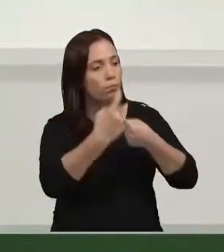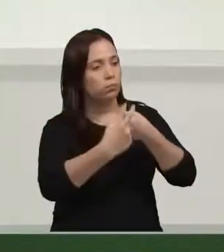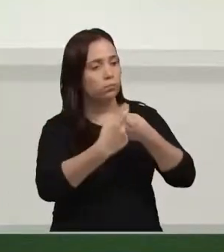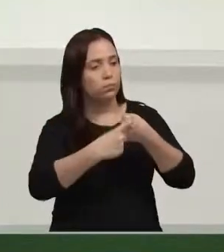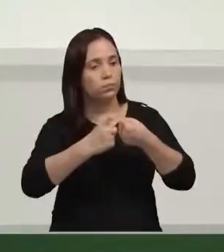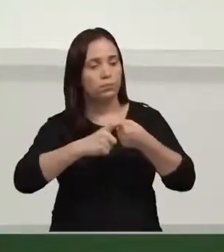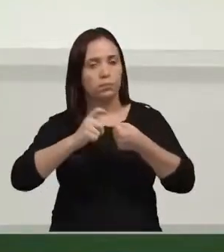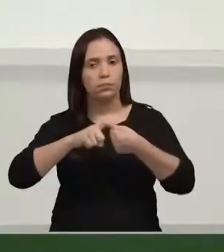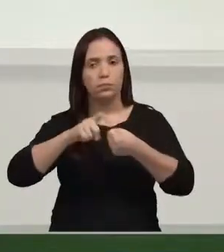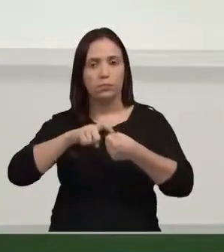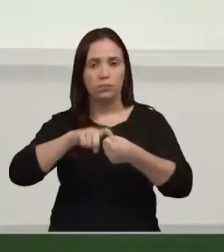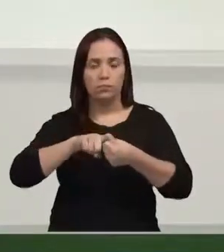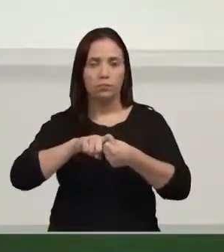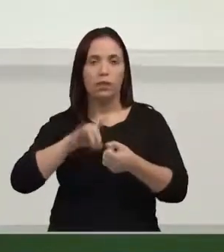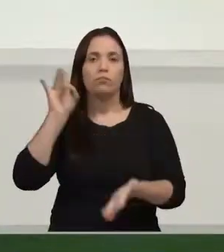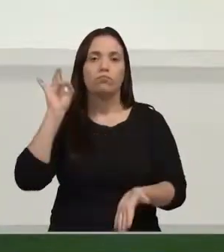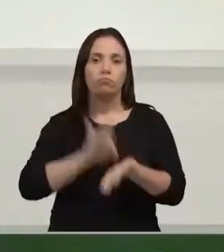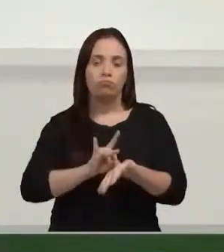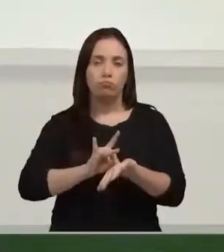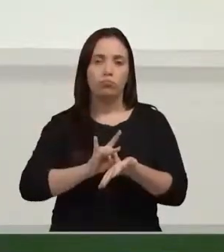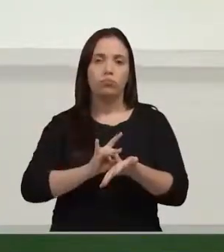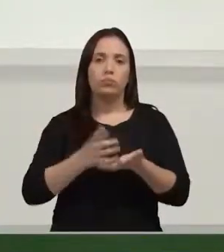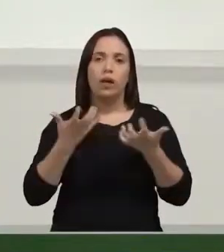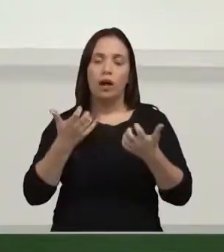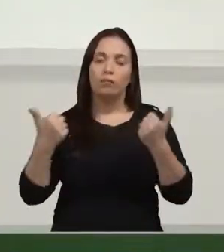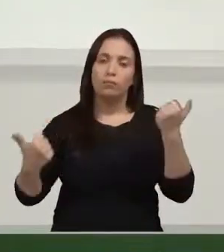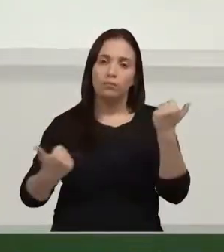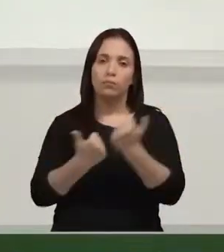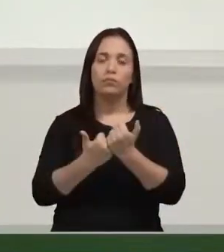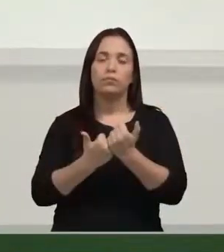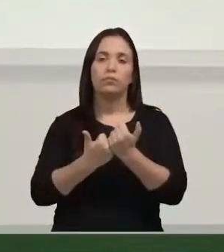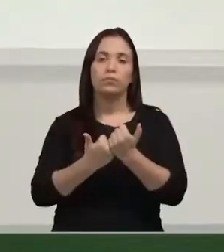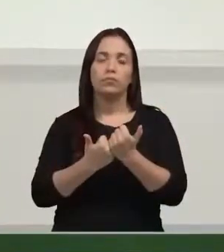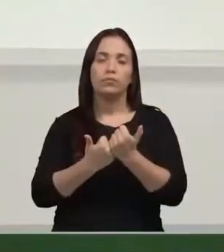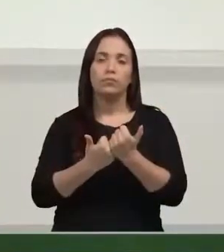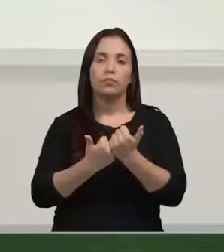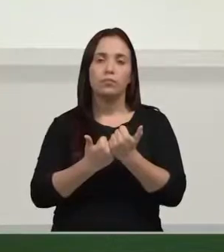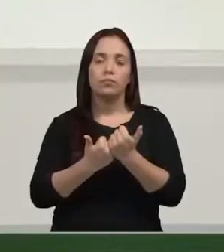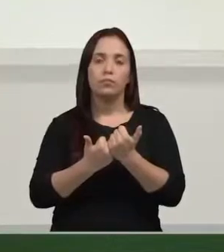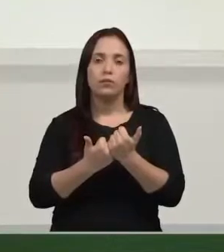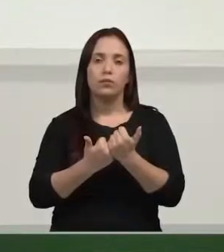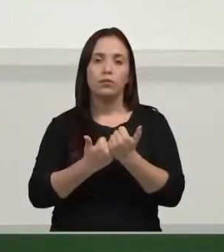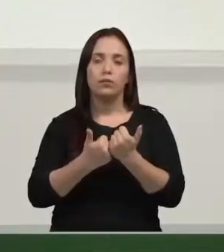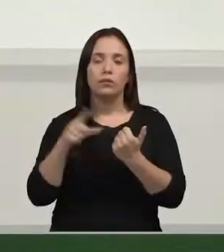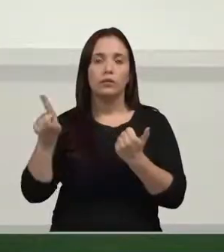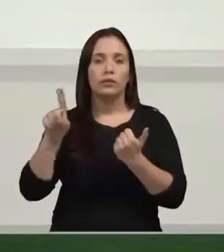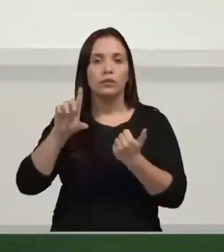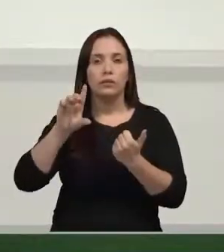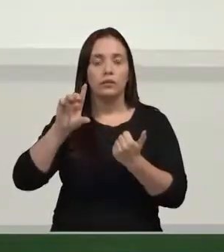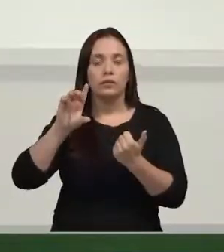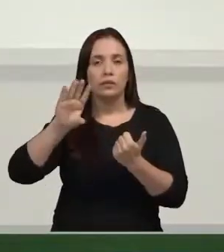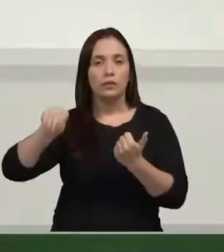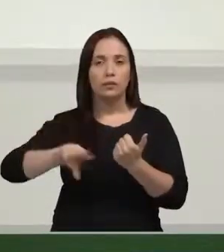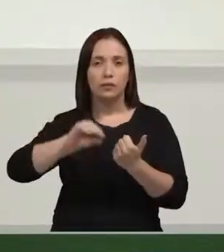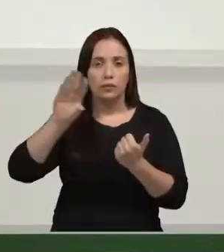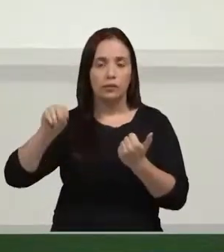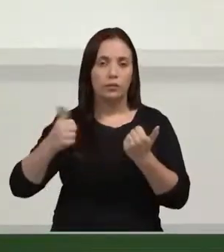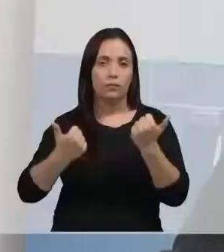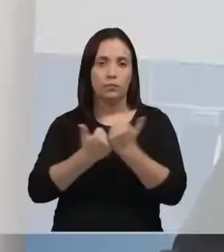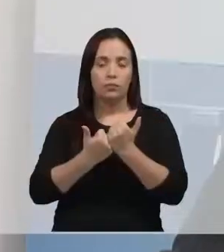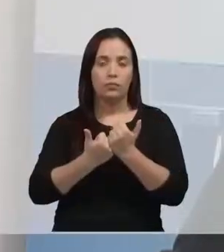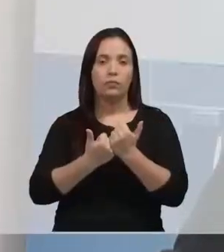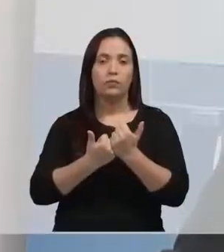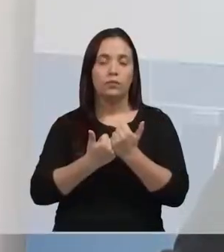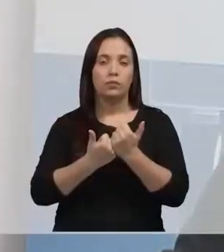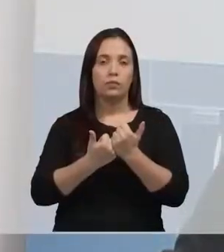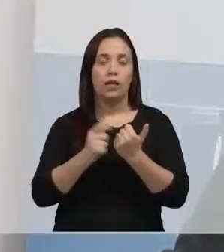coligação, mesmo oficial, indicando o vice da chapa do governador Ciro Gomes. Se isso não acontecer,